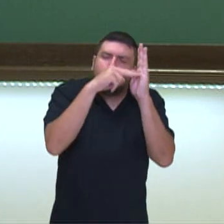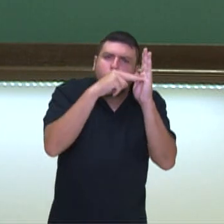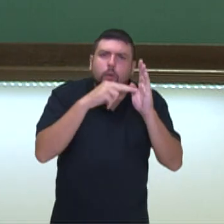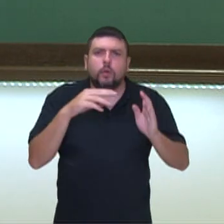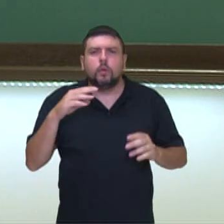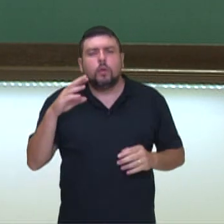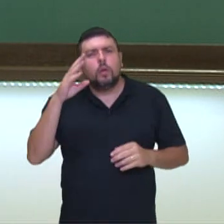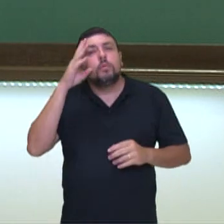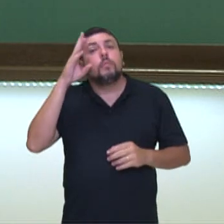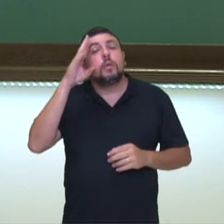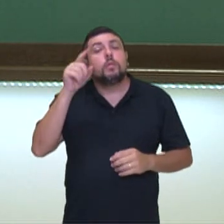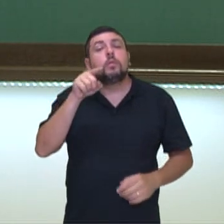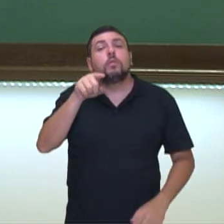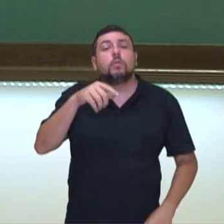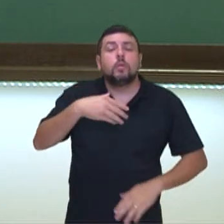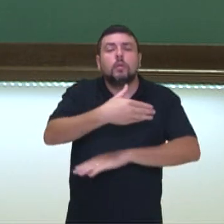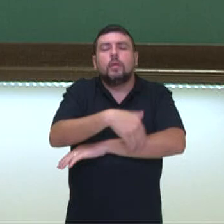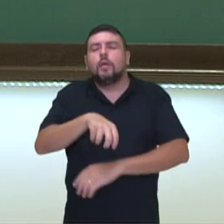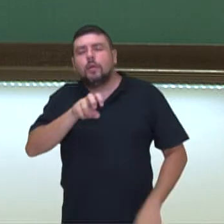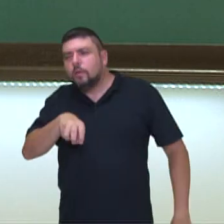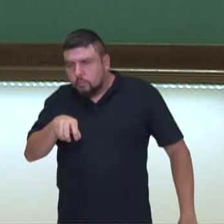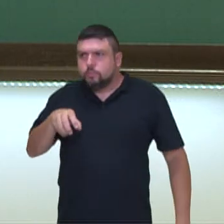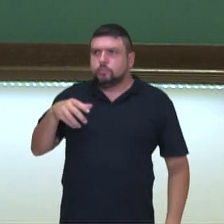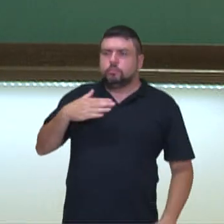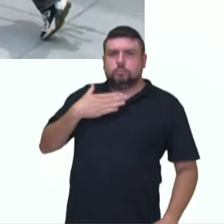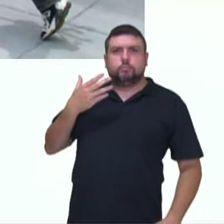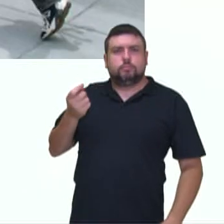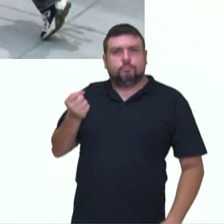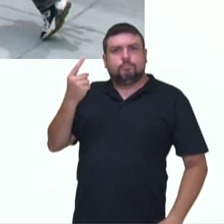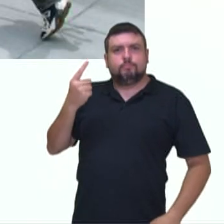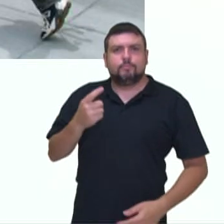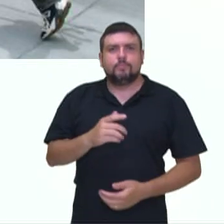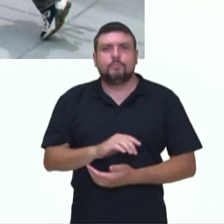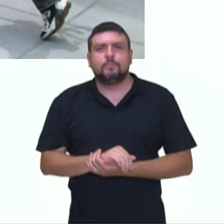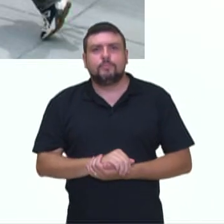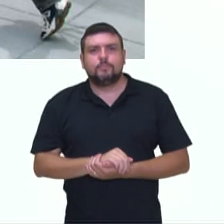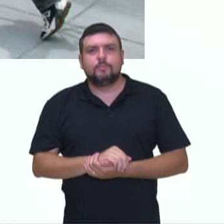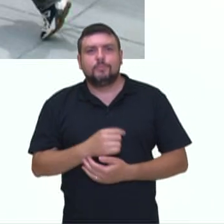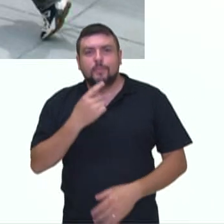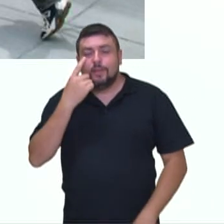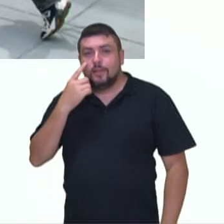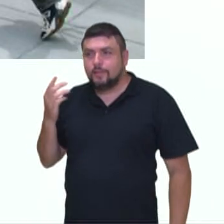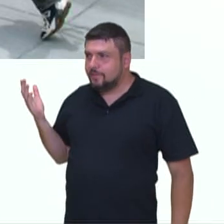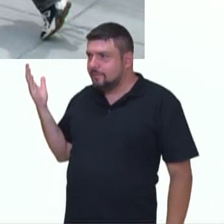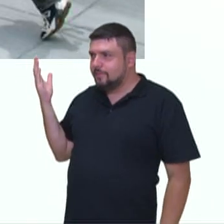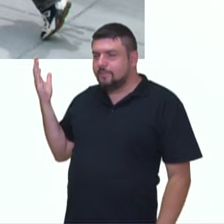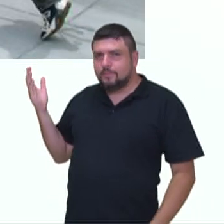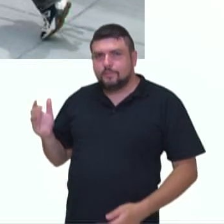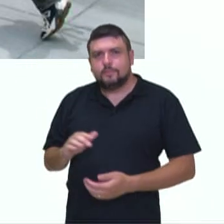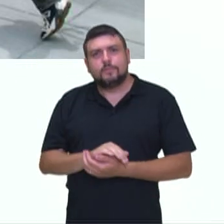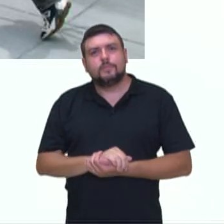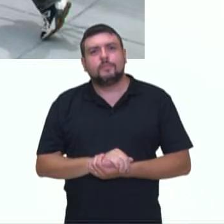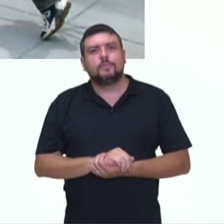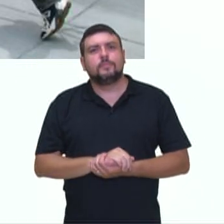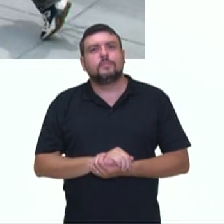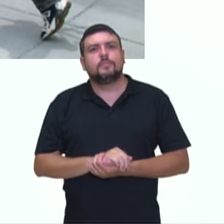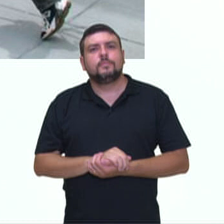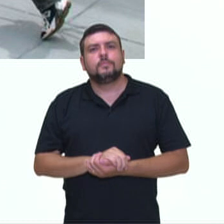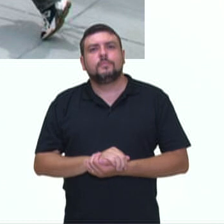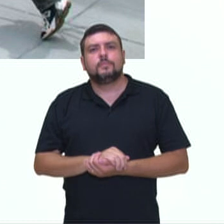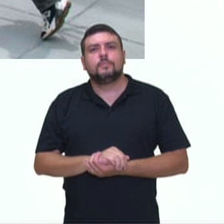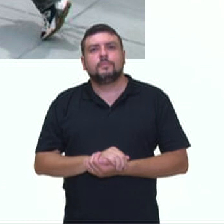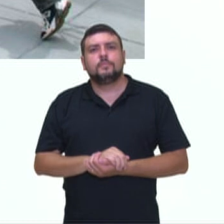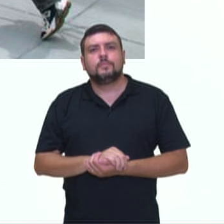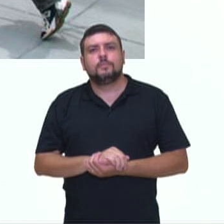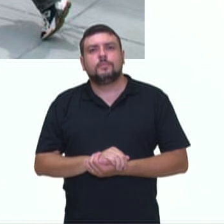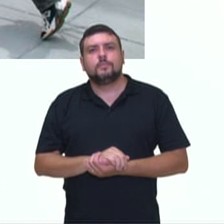você está passando por isso e se depara com isso, né? Olha essa outra interação com as esculturas. O lance do